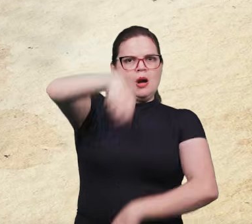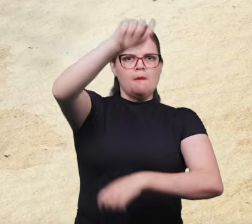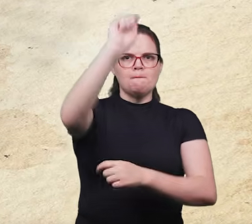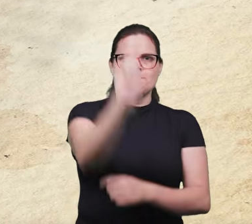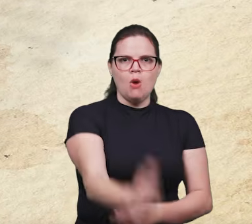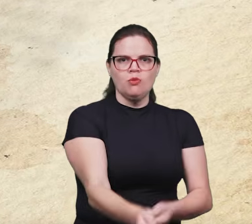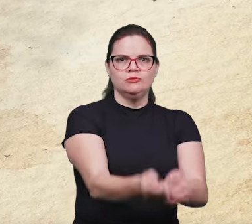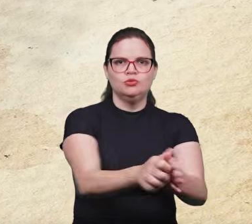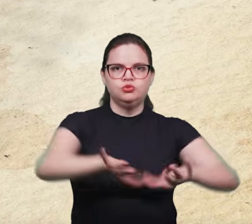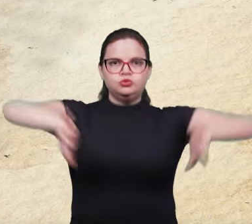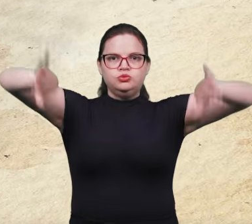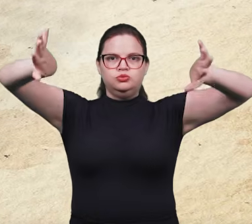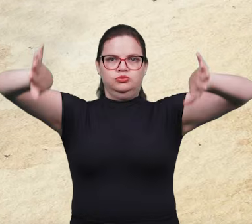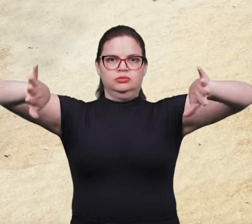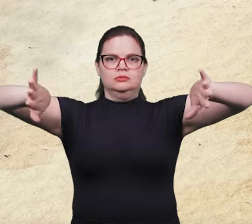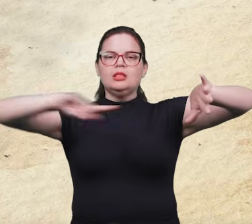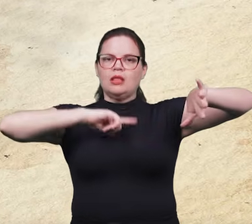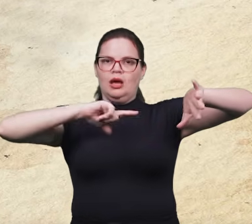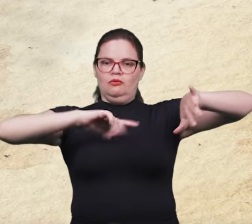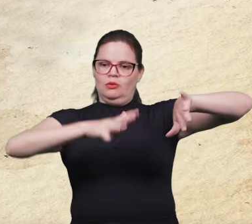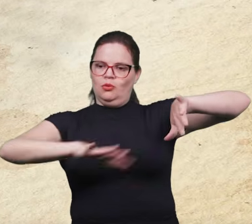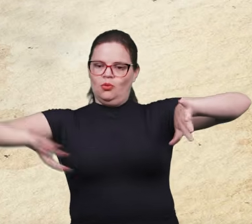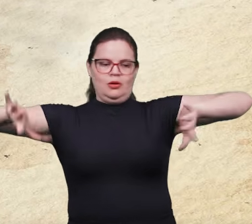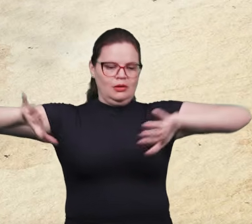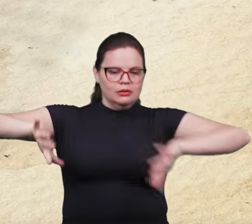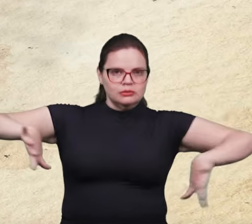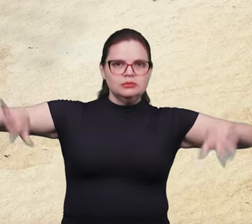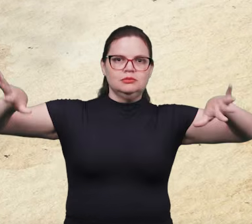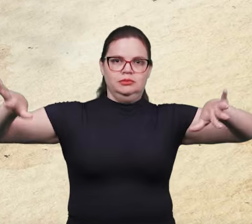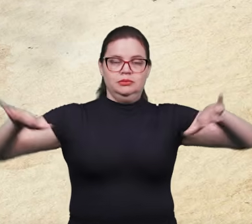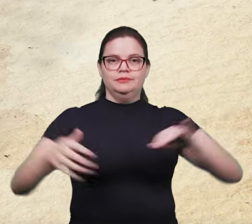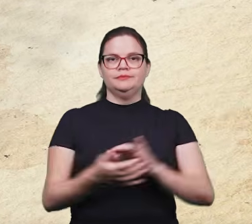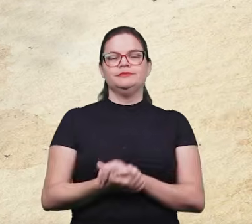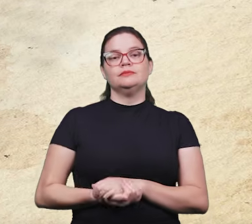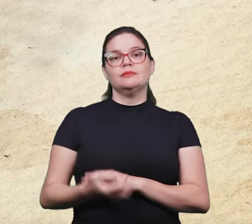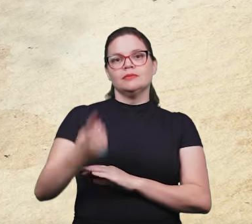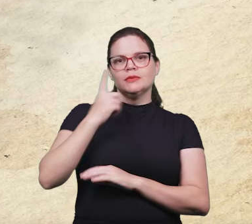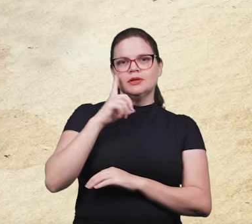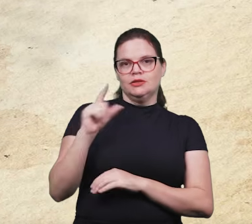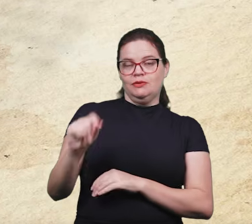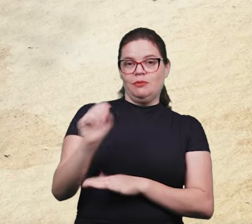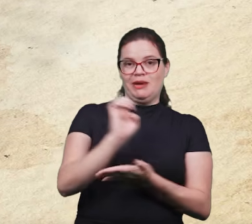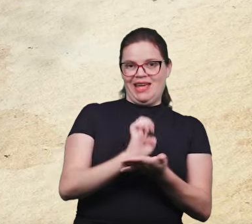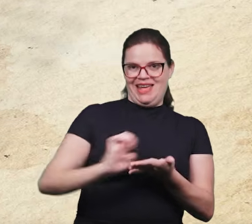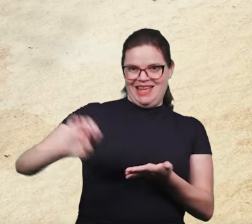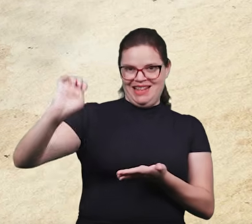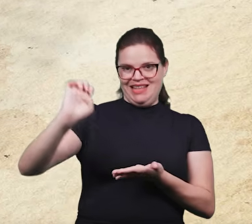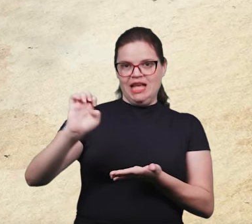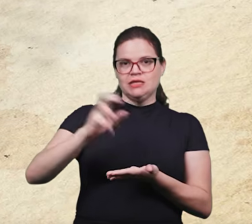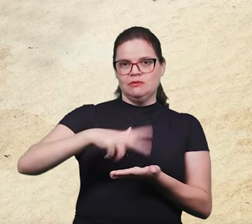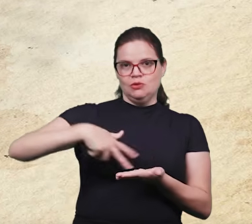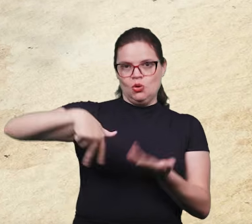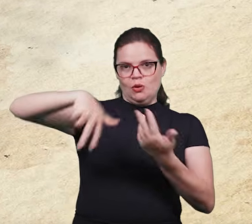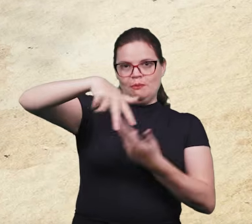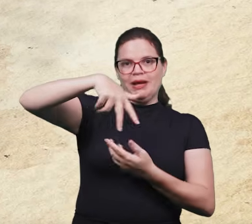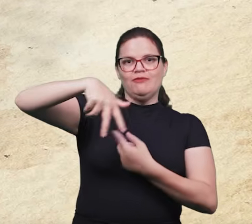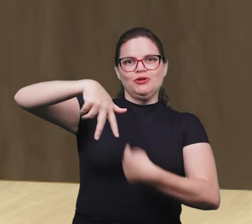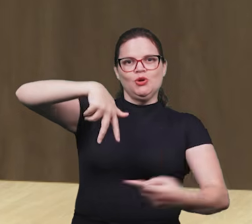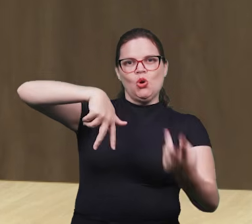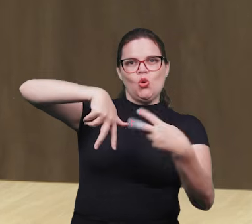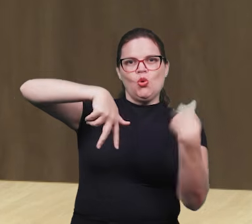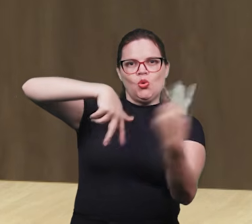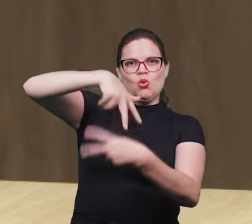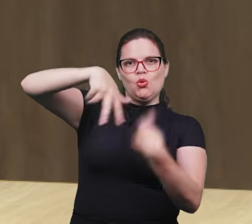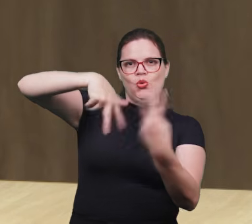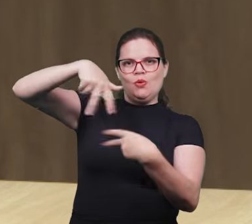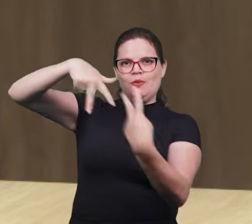nós vemos depois que Elias foi arrebatado, a capa de Elias ficou.